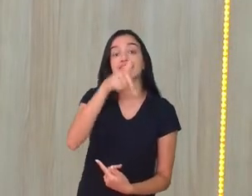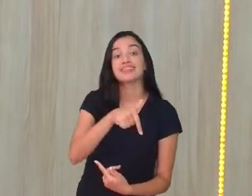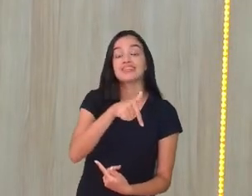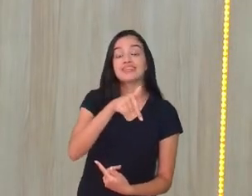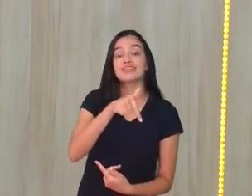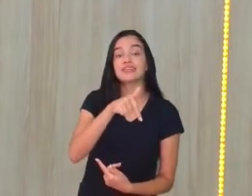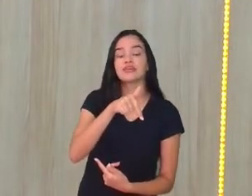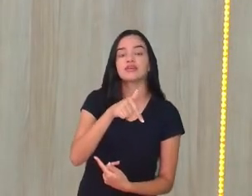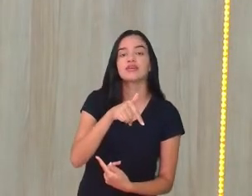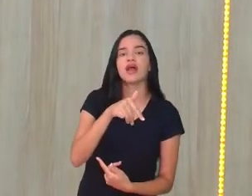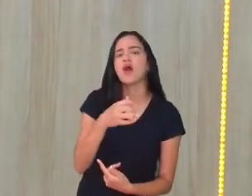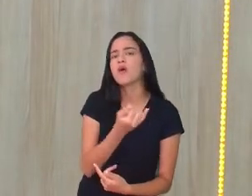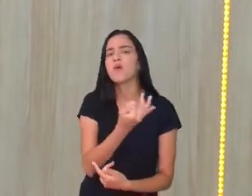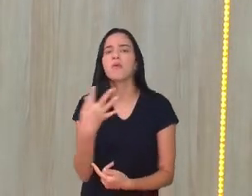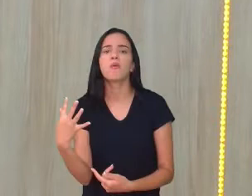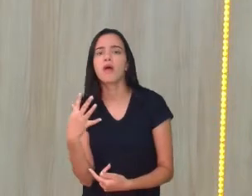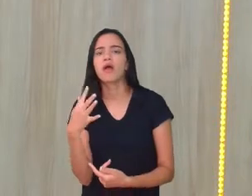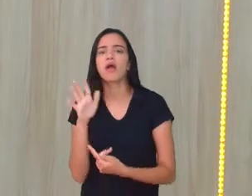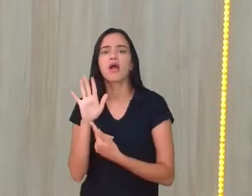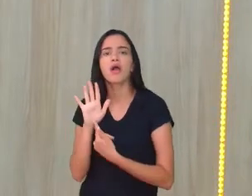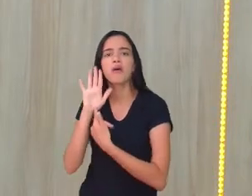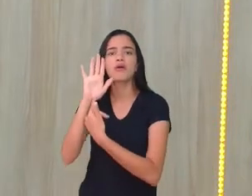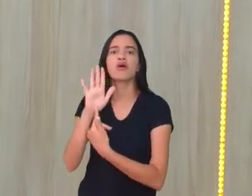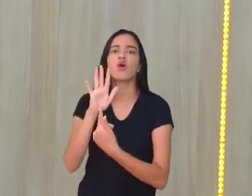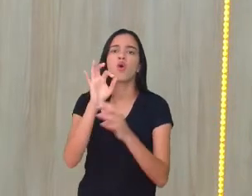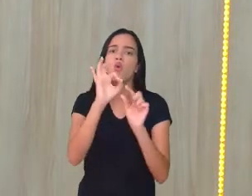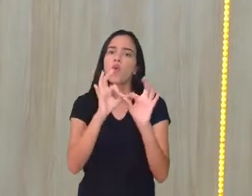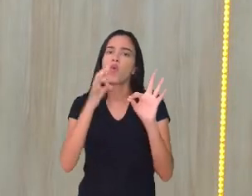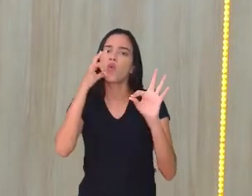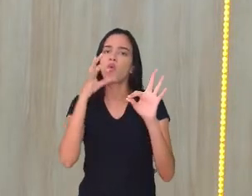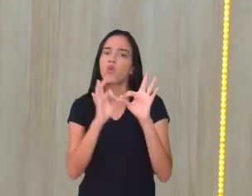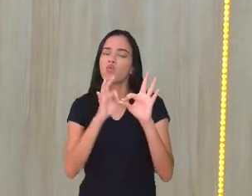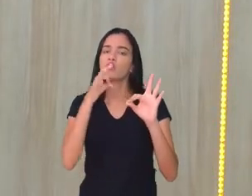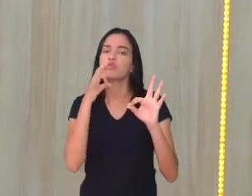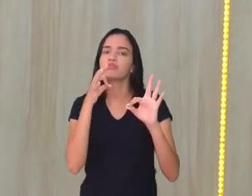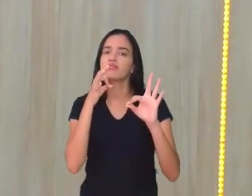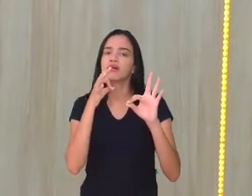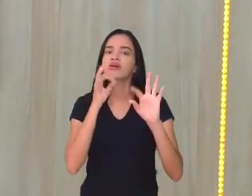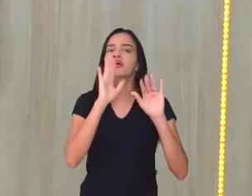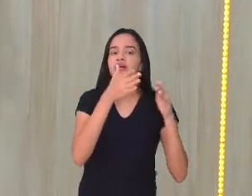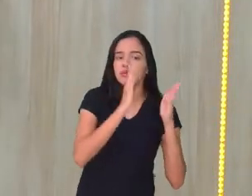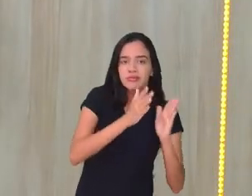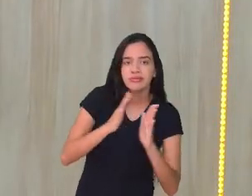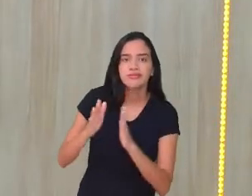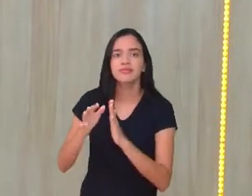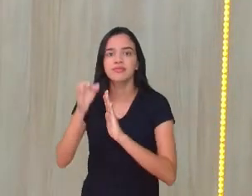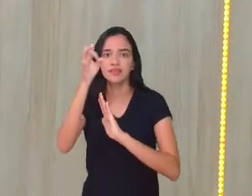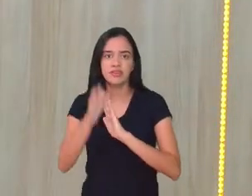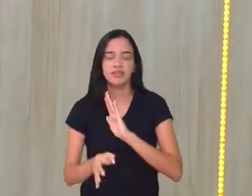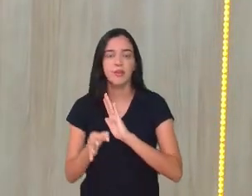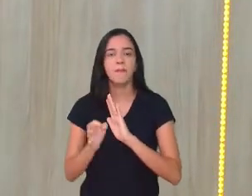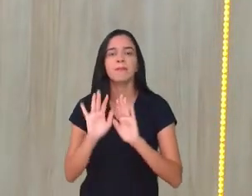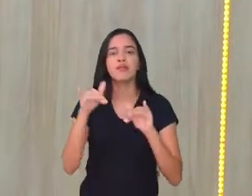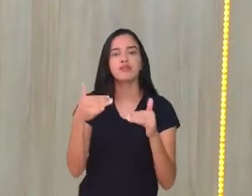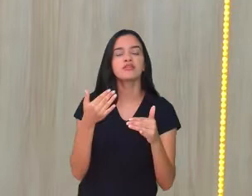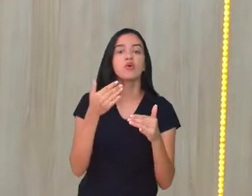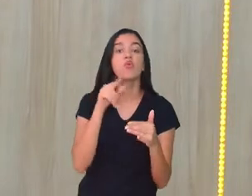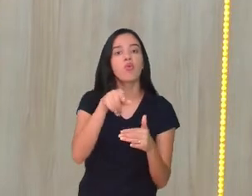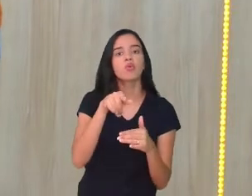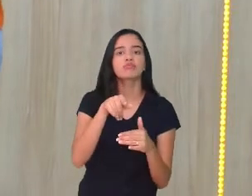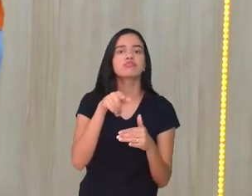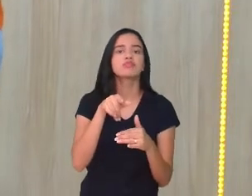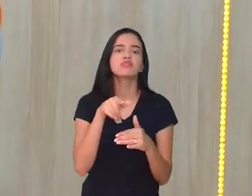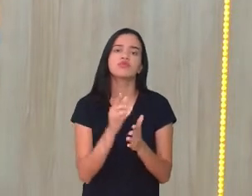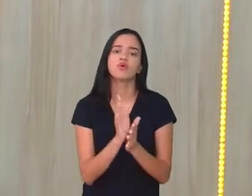vezes. Qual foi a quantidade de vezes que apareceu a uva? 1 vez. E assim por diante, certinho? Então, quando você